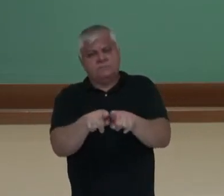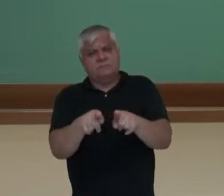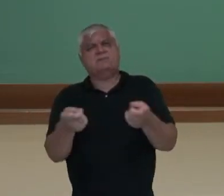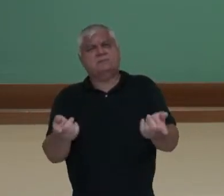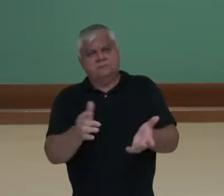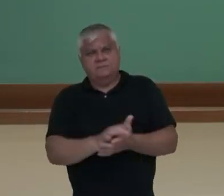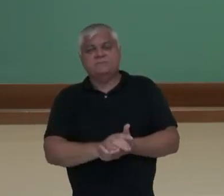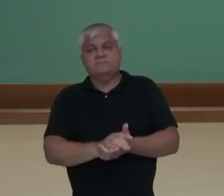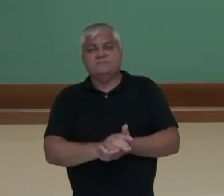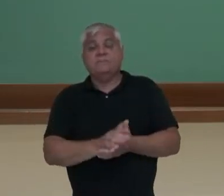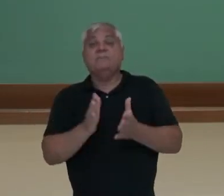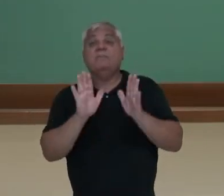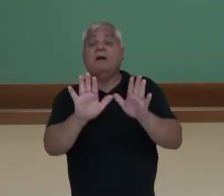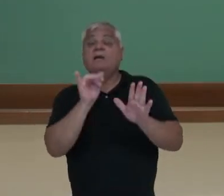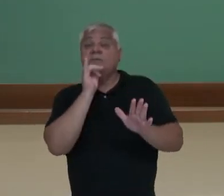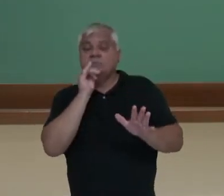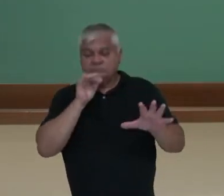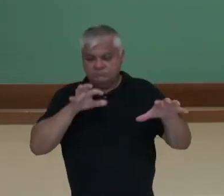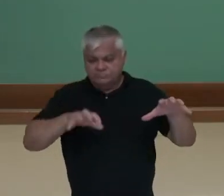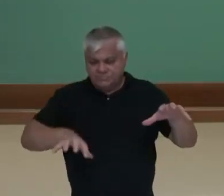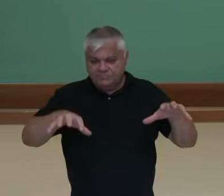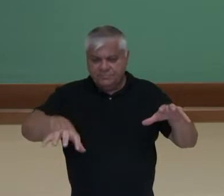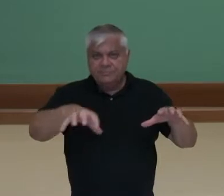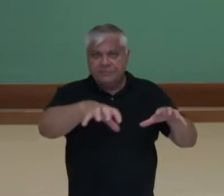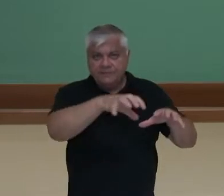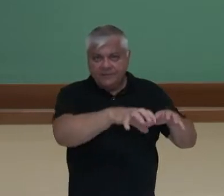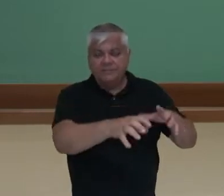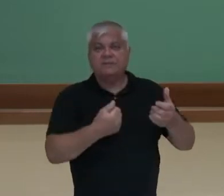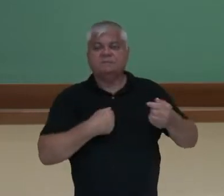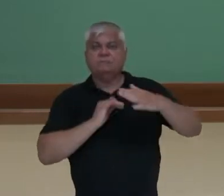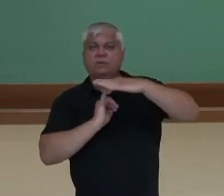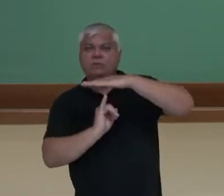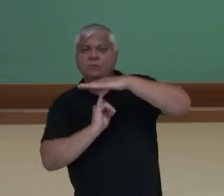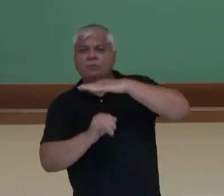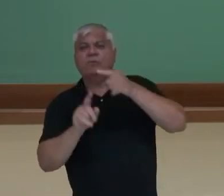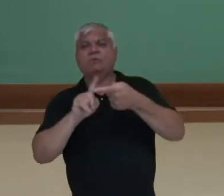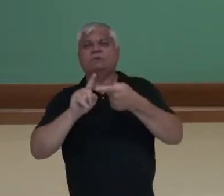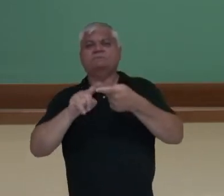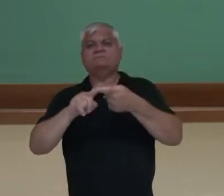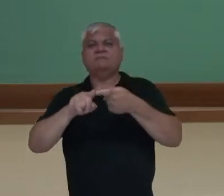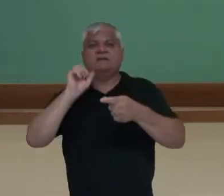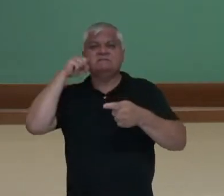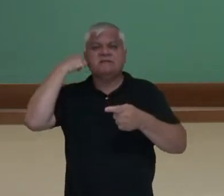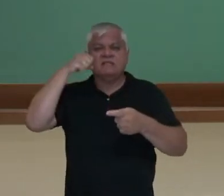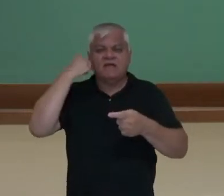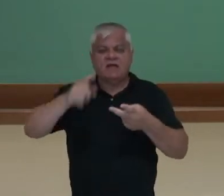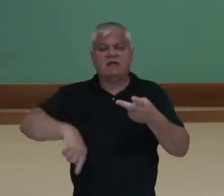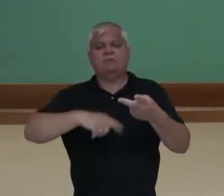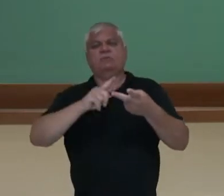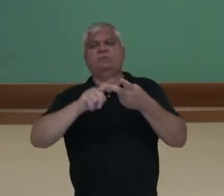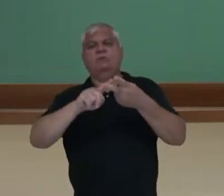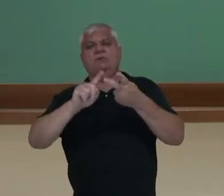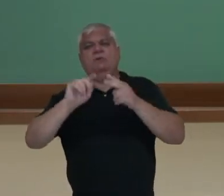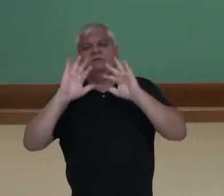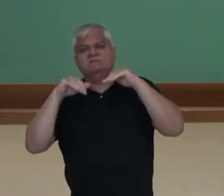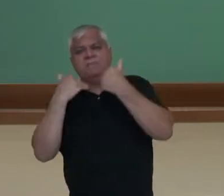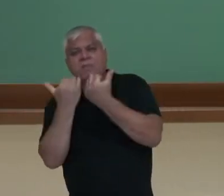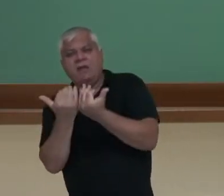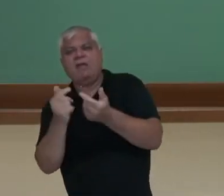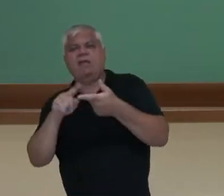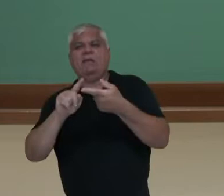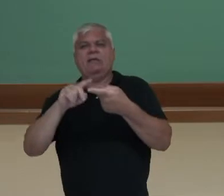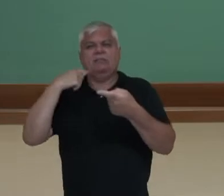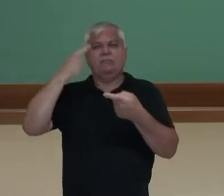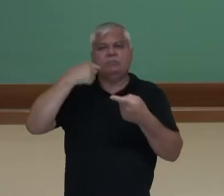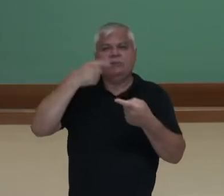dia a dia. E essas instituições, como por exemplo o Senado, a Assembleia Curial, a Assembleia